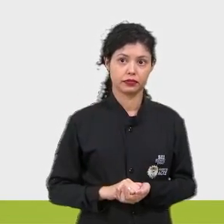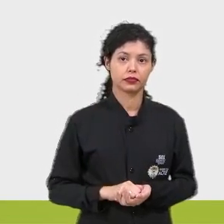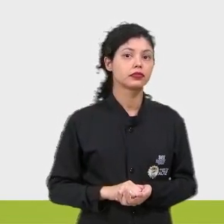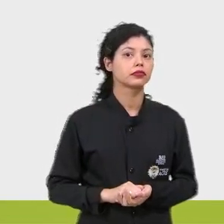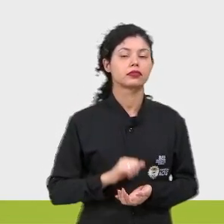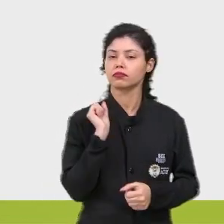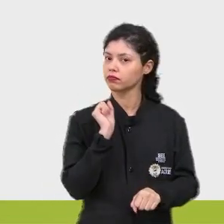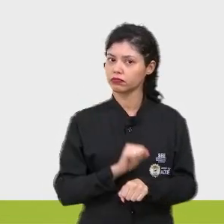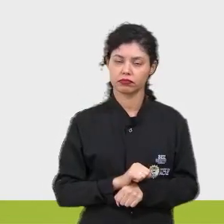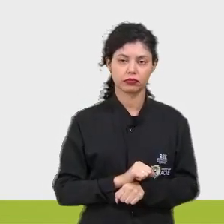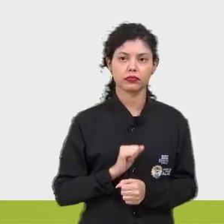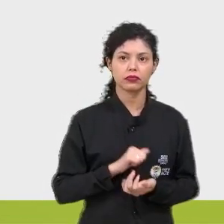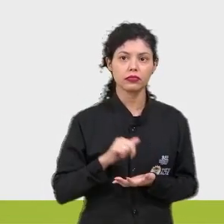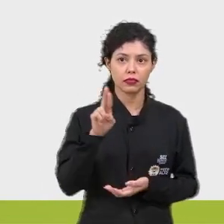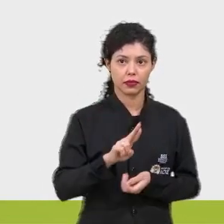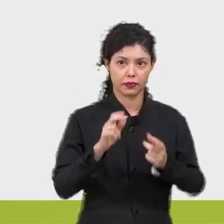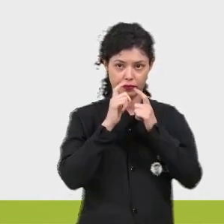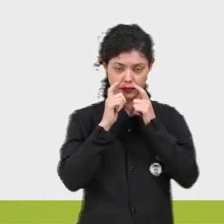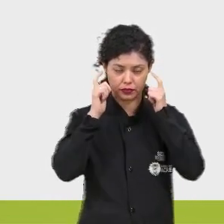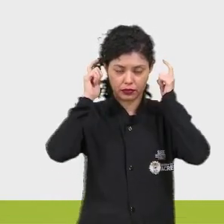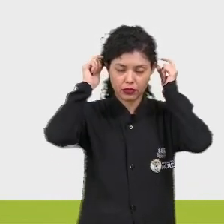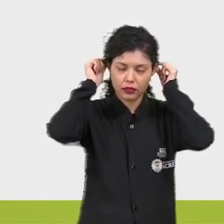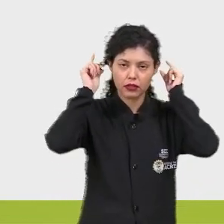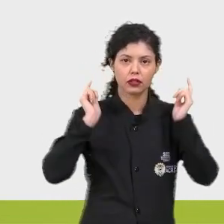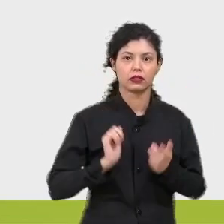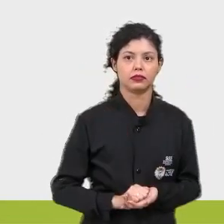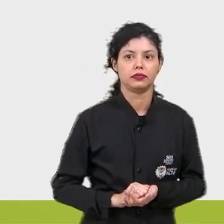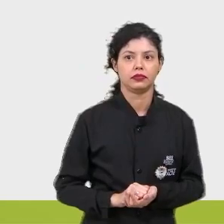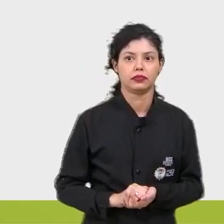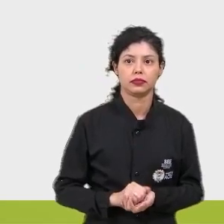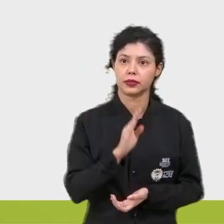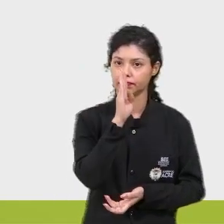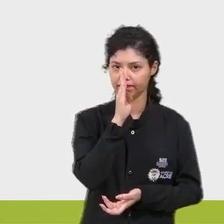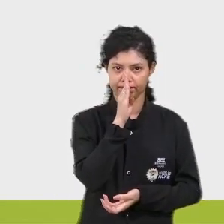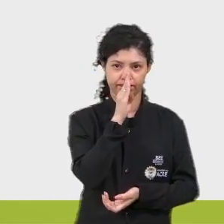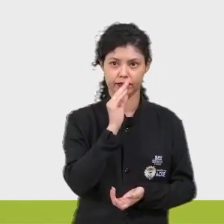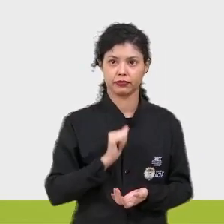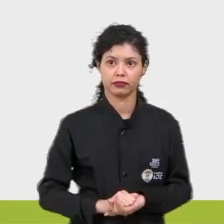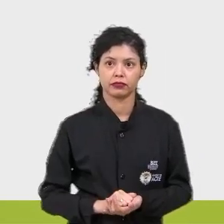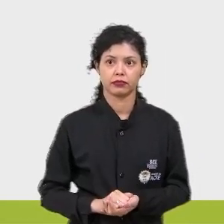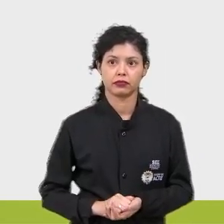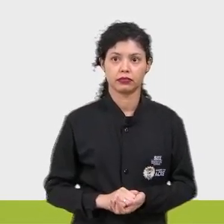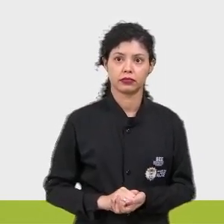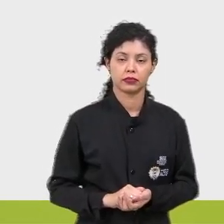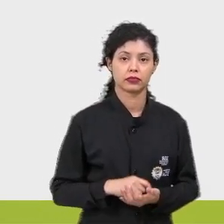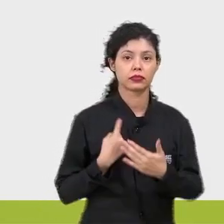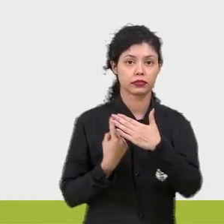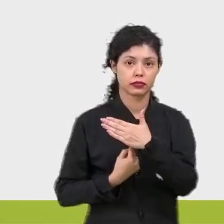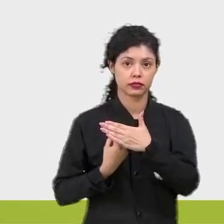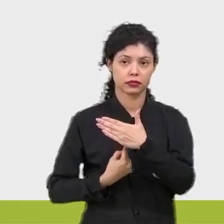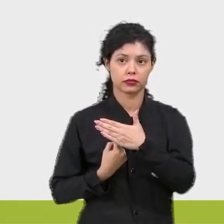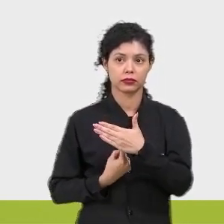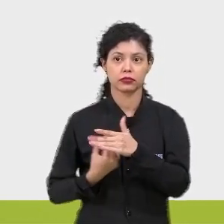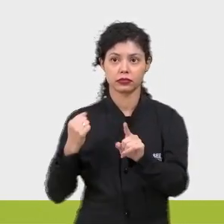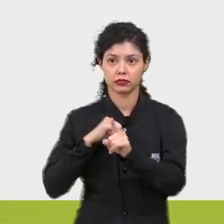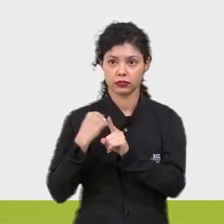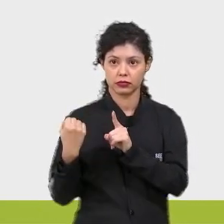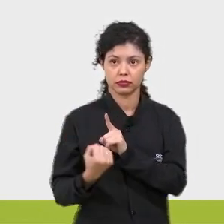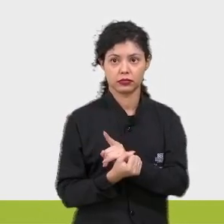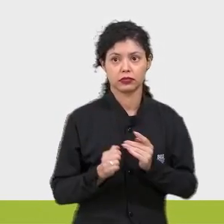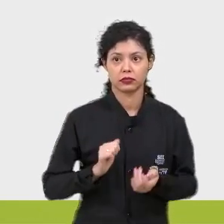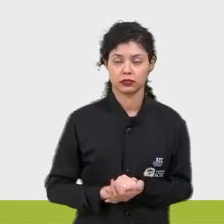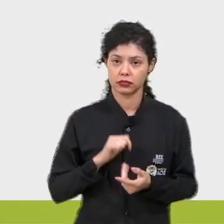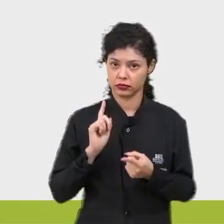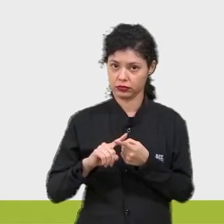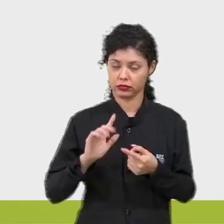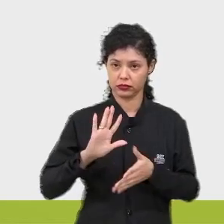Defensoria não para, eu uso máscara, mas não me calo, em tempos de isolamento social por